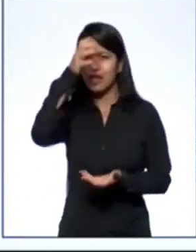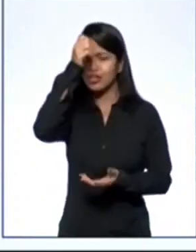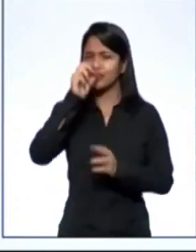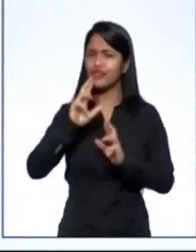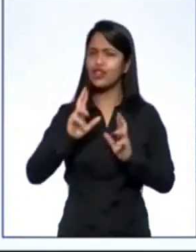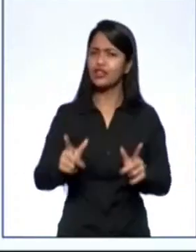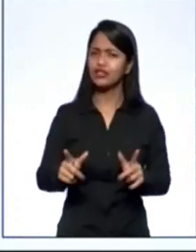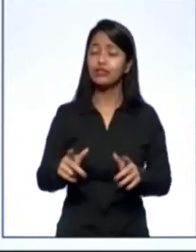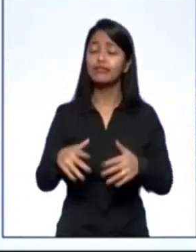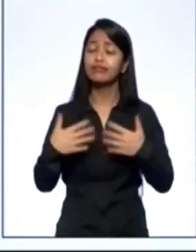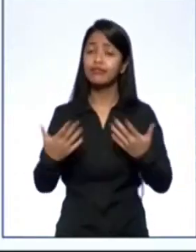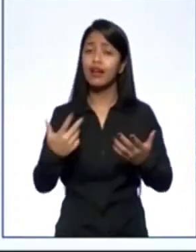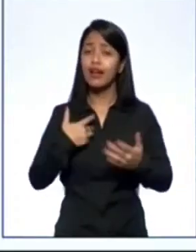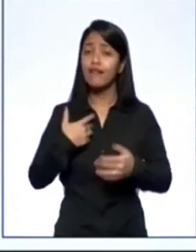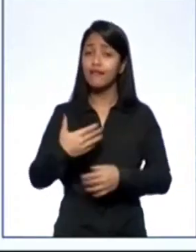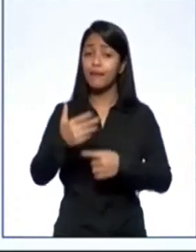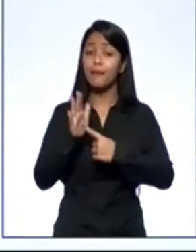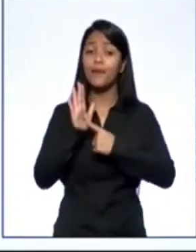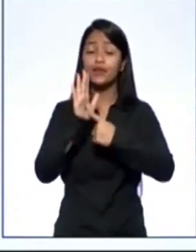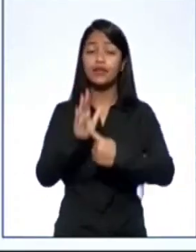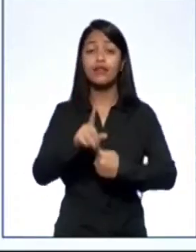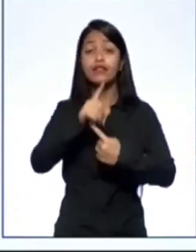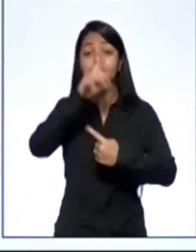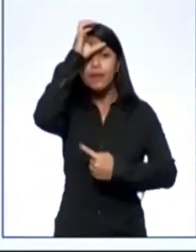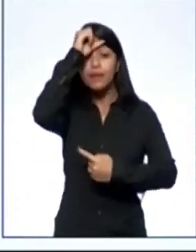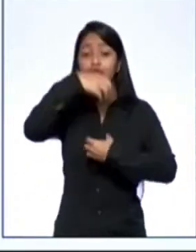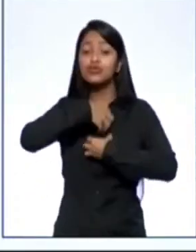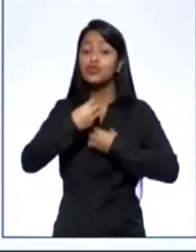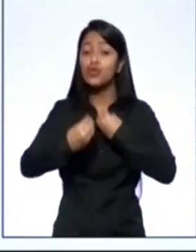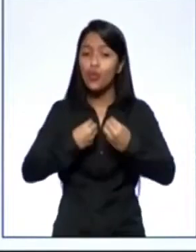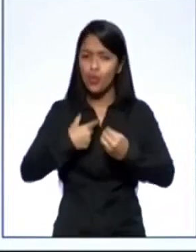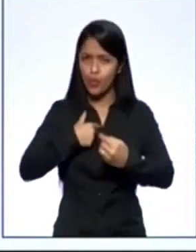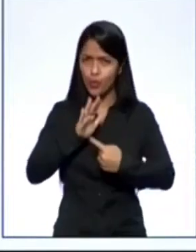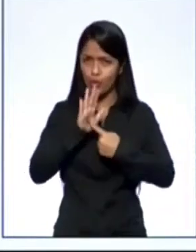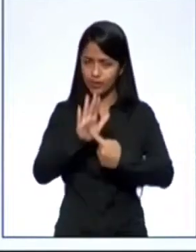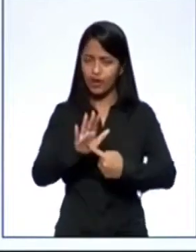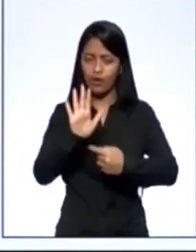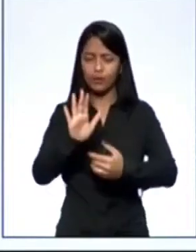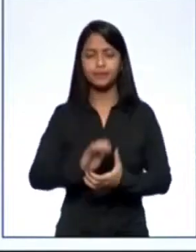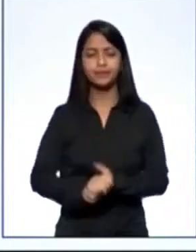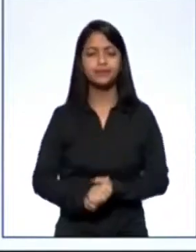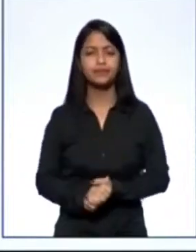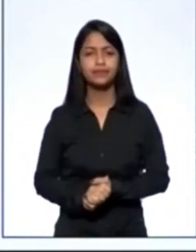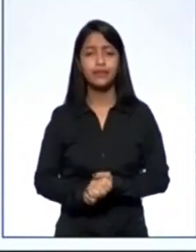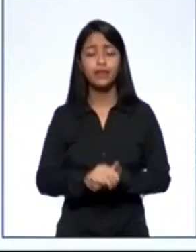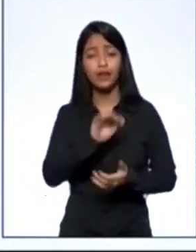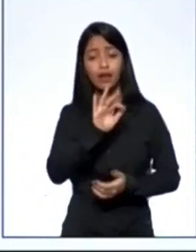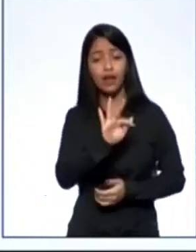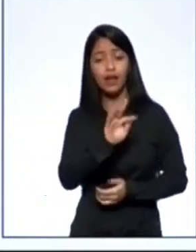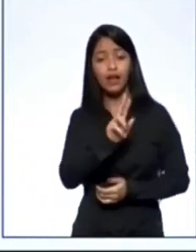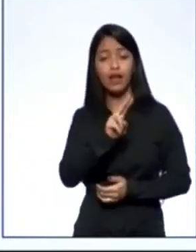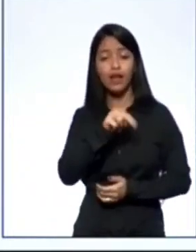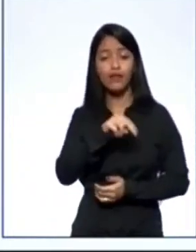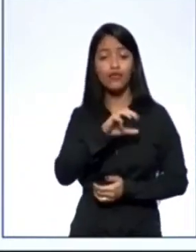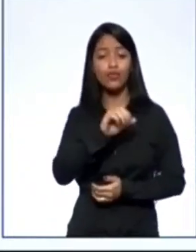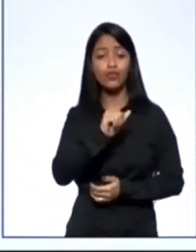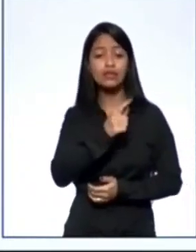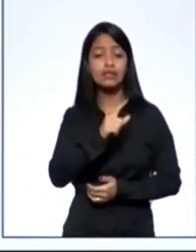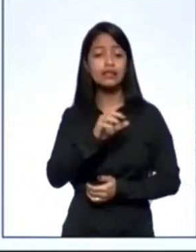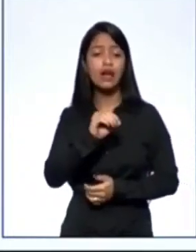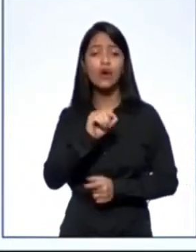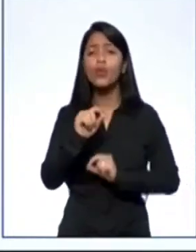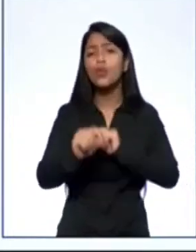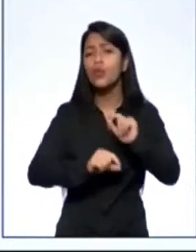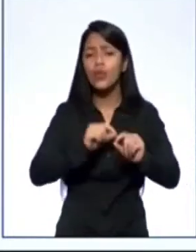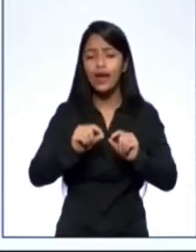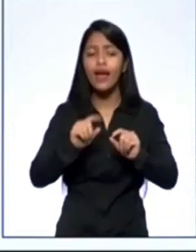Então vou te mostrar como é que você aprendeu gente presta atenção ó a função que corresponde ao gráfico a seguir é uma reta